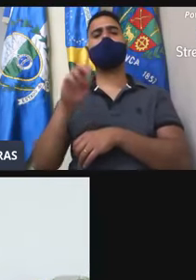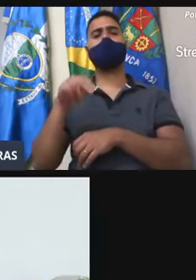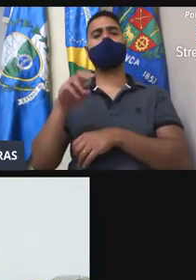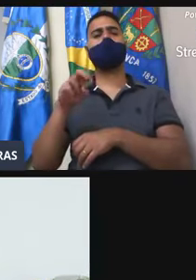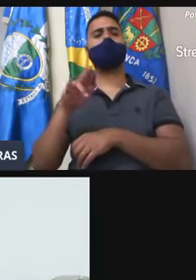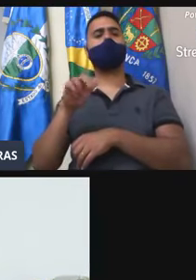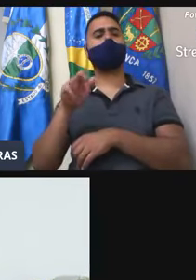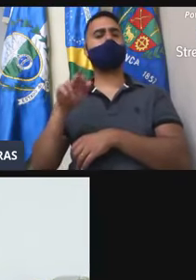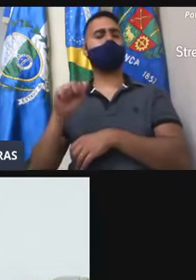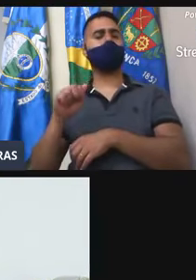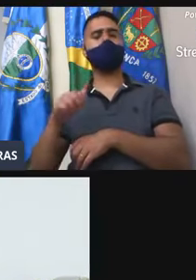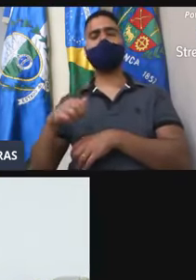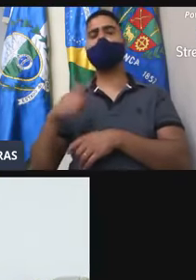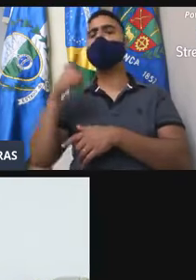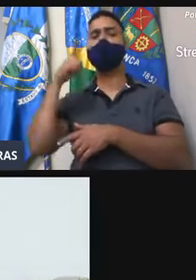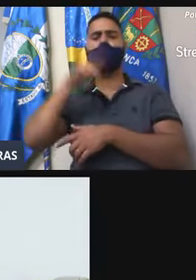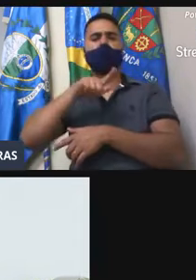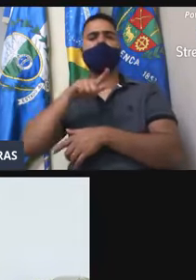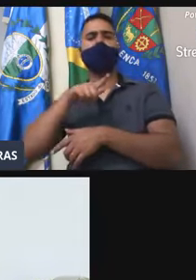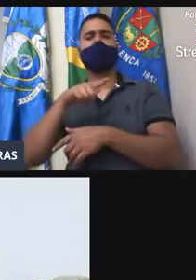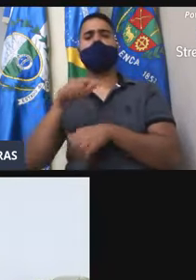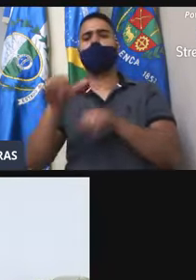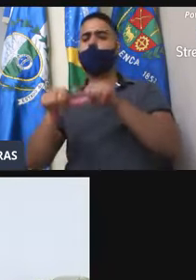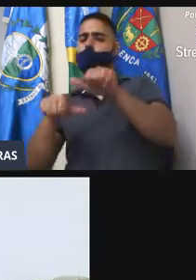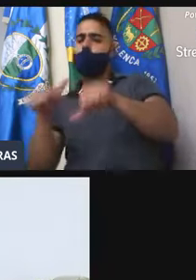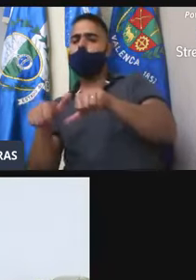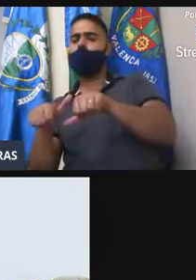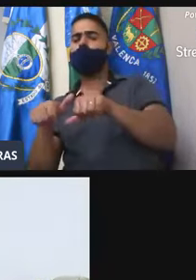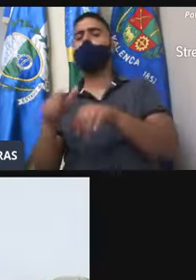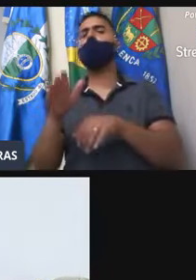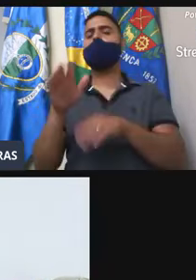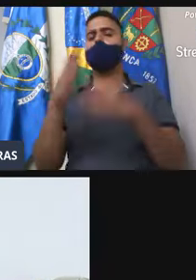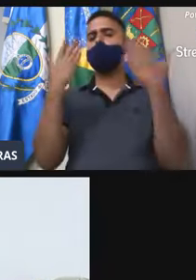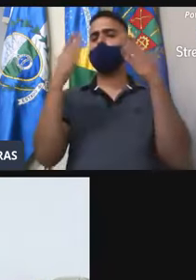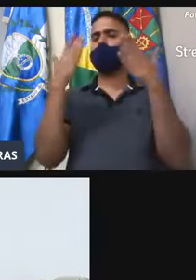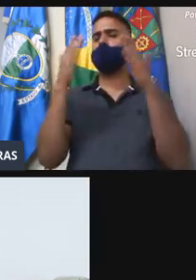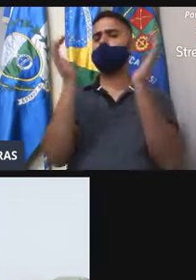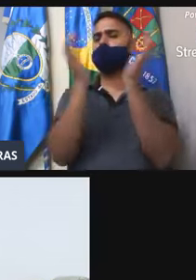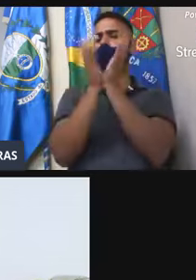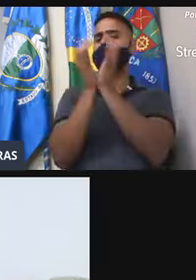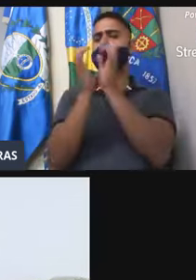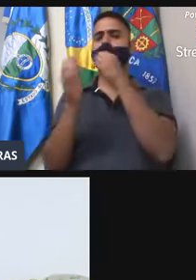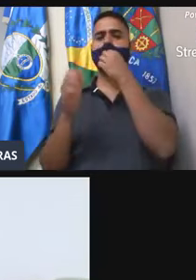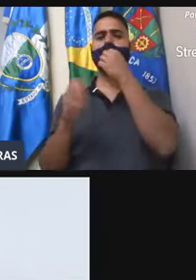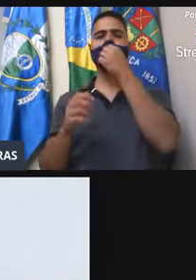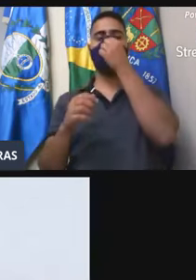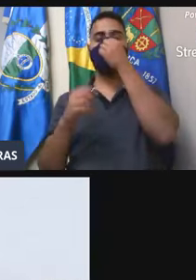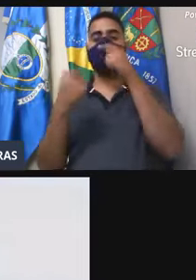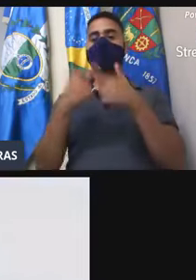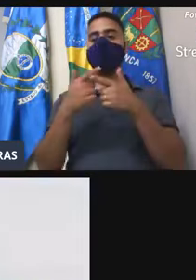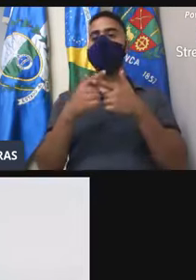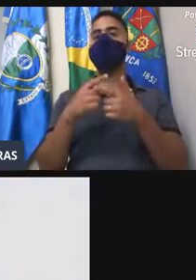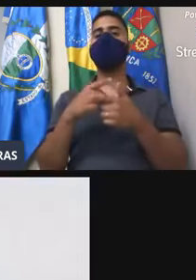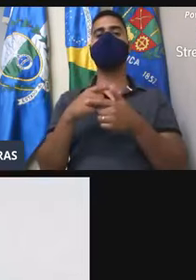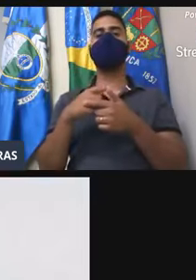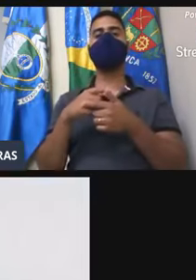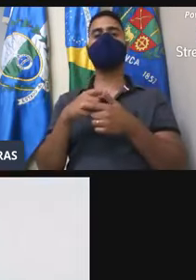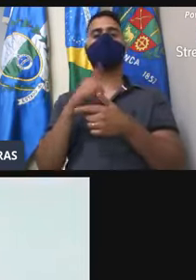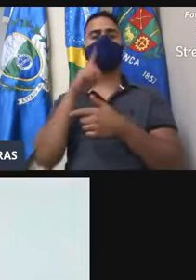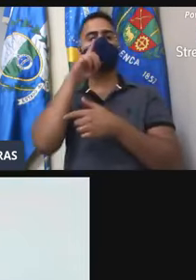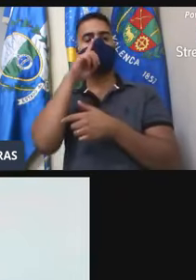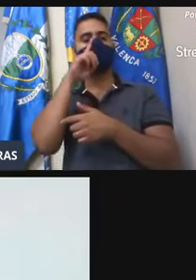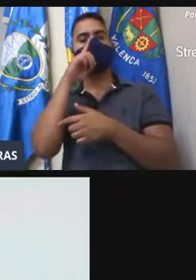eles salvaram ele lá. Então, parabéns a todas as equipes lá, porque ó, a situação dele foi grave. Mas o garoto já